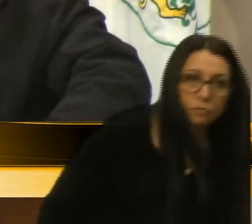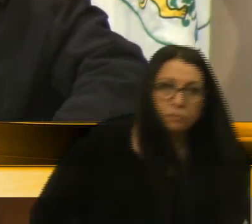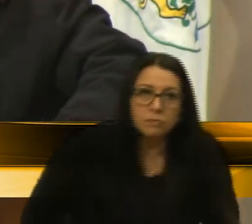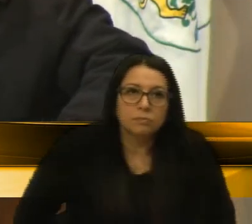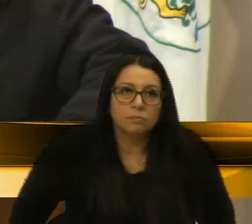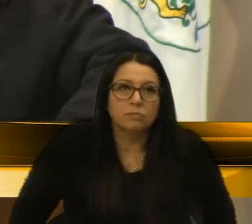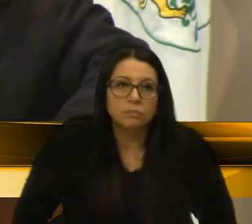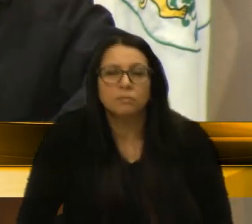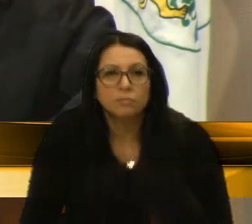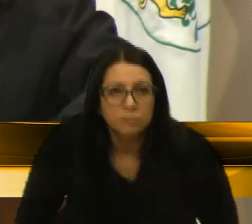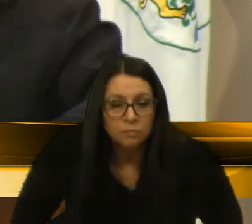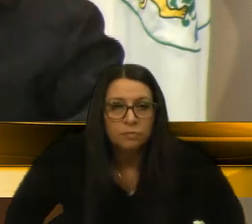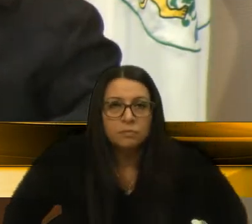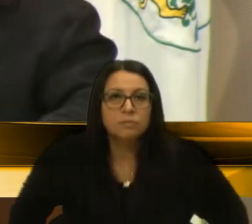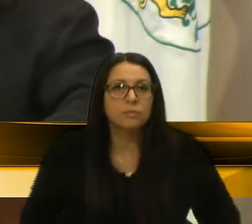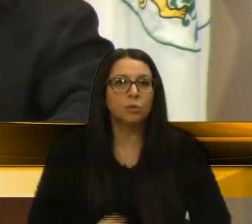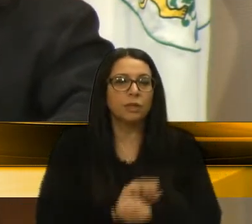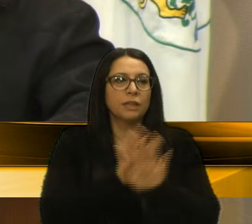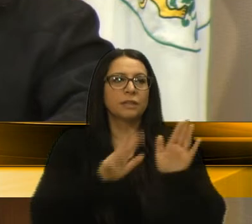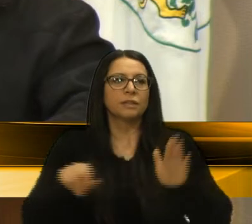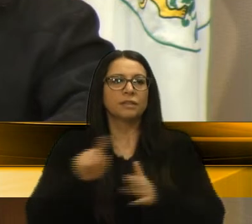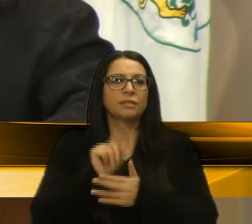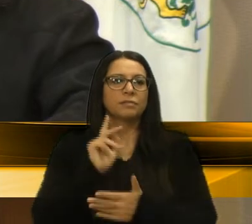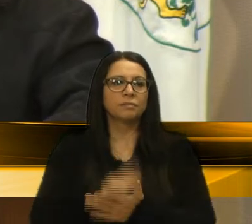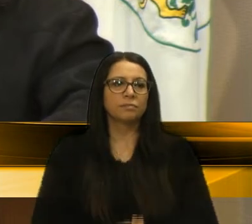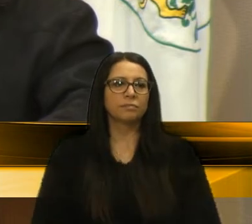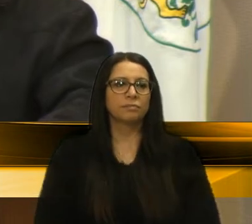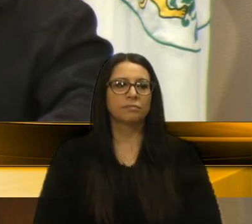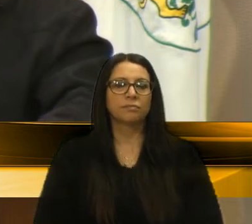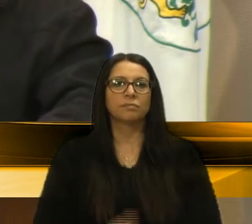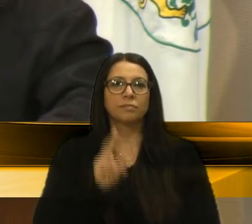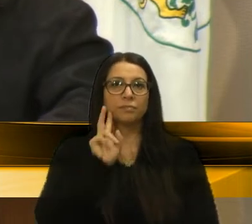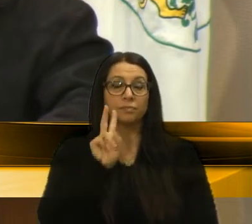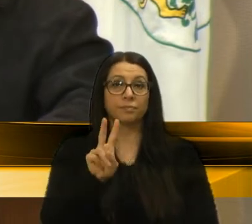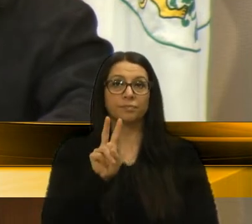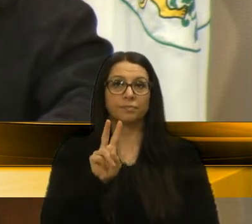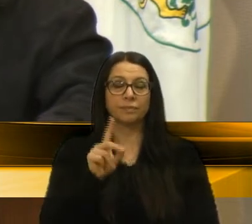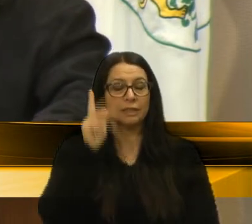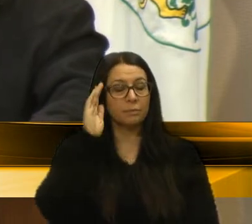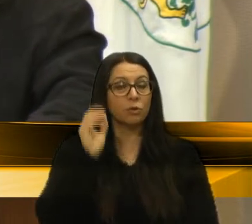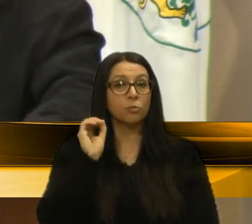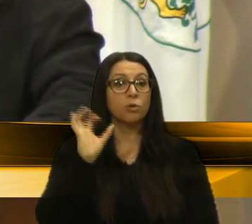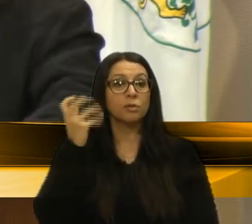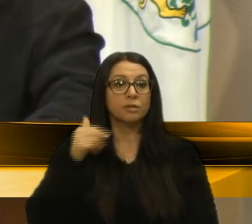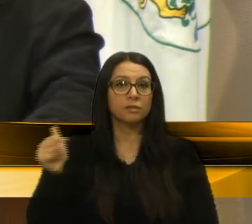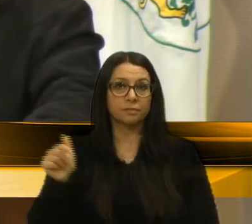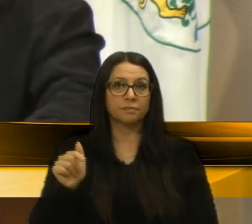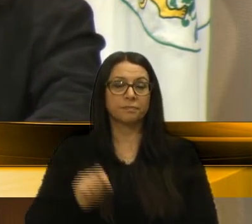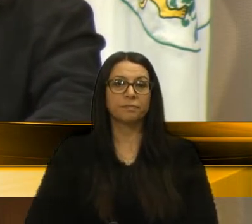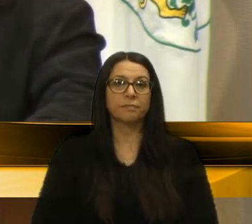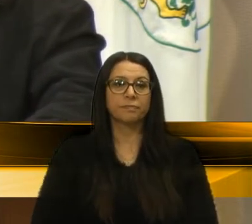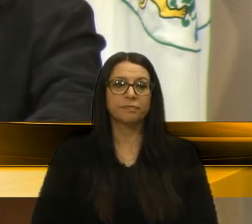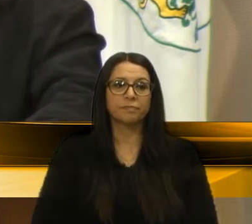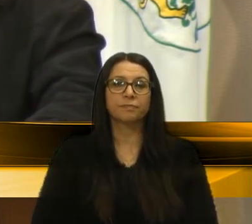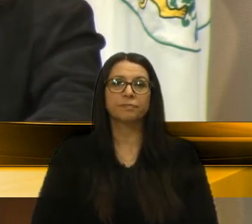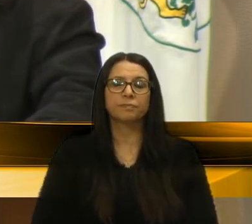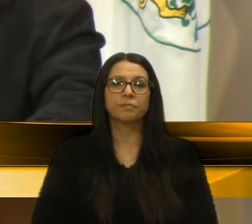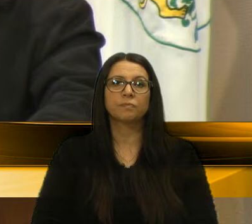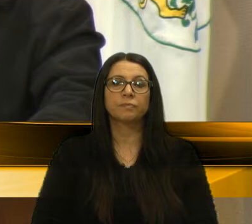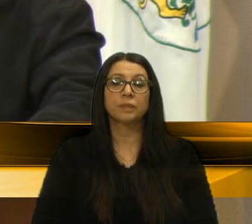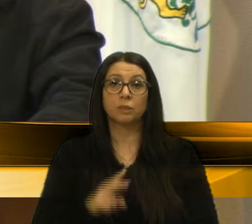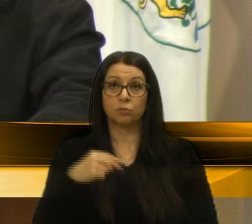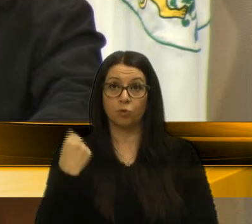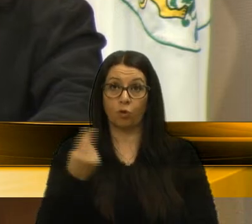estava conosco lá também, eu acho que saíram convencidos da mesma situação. Então,